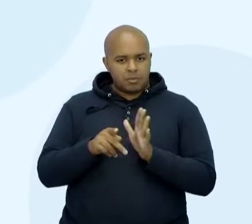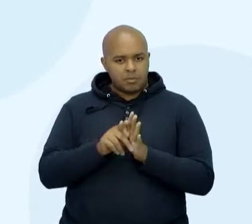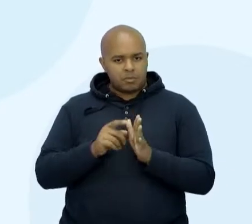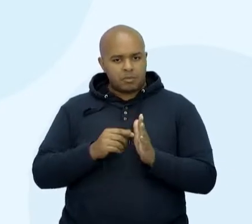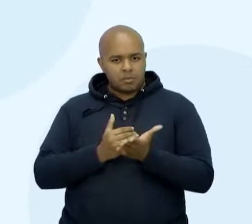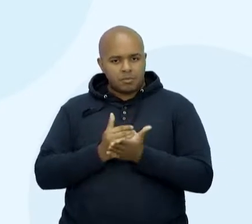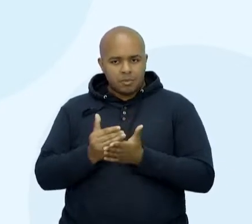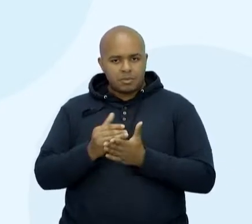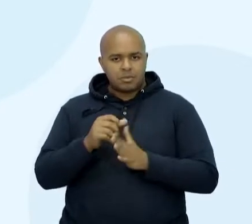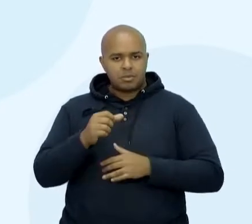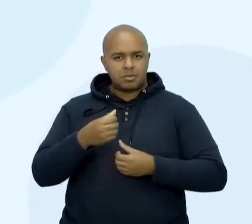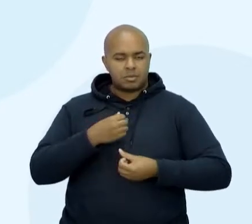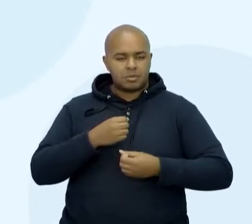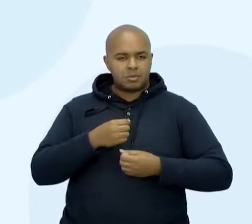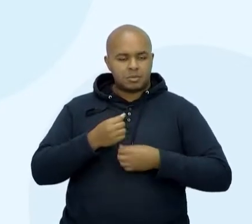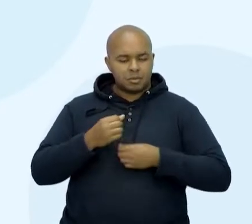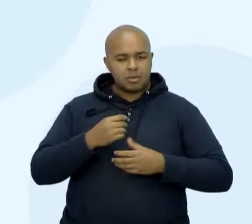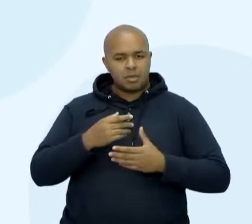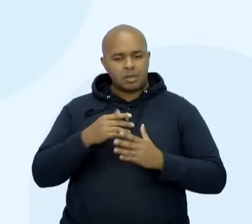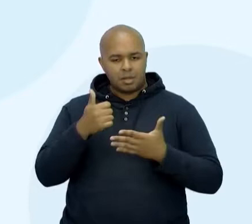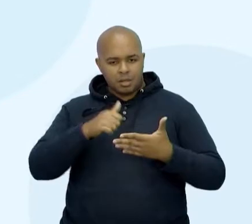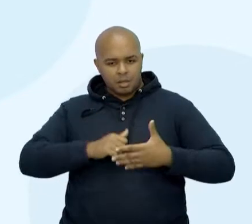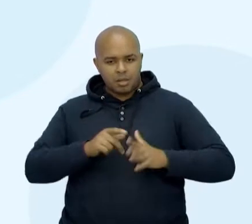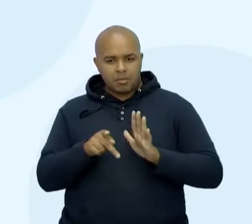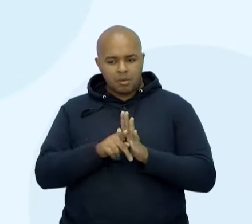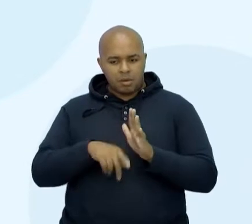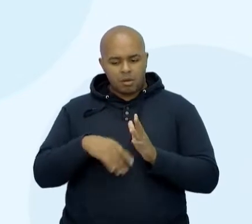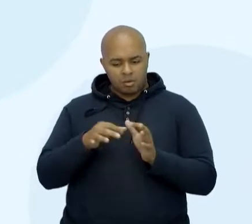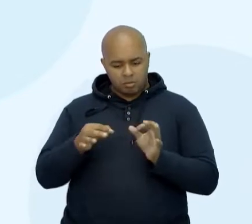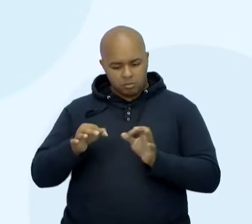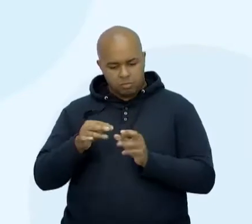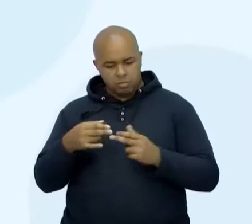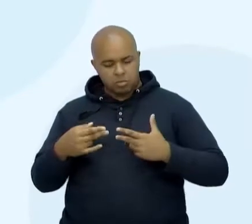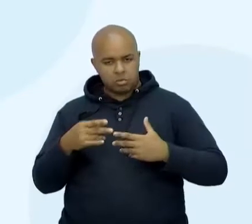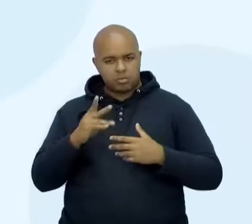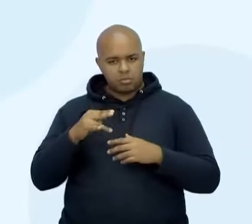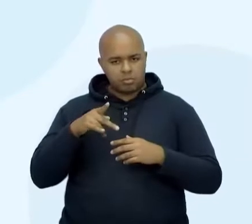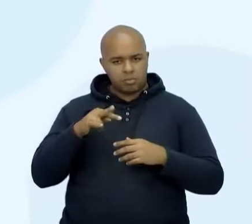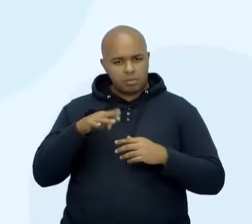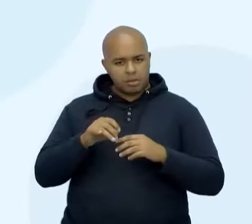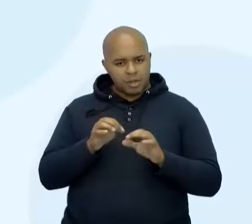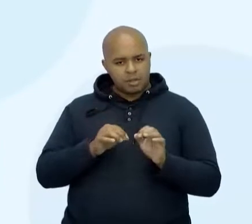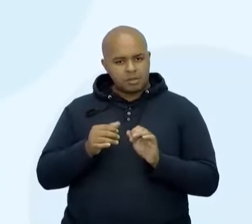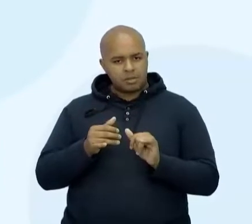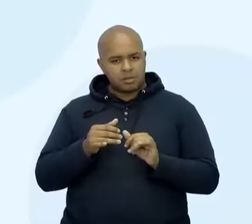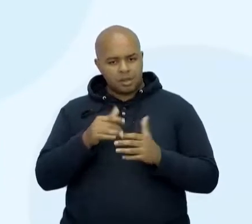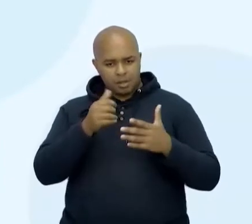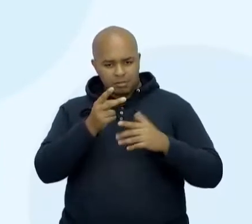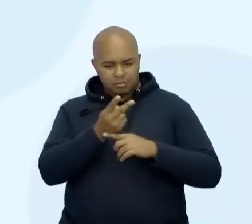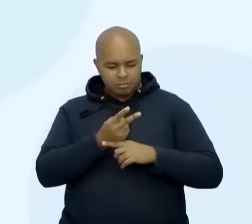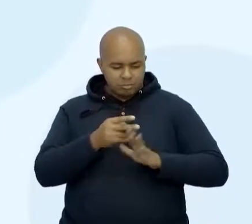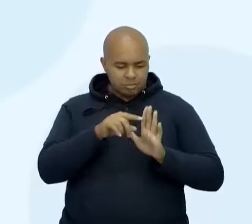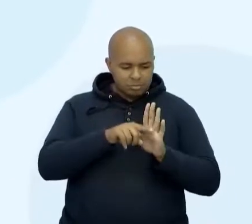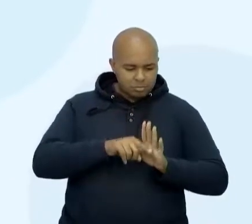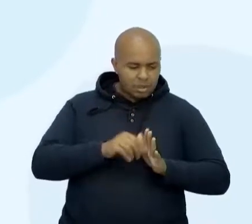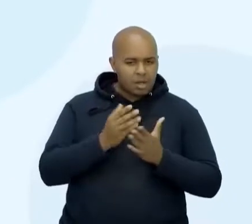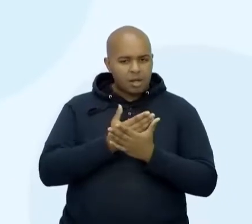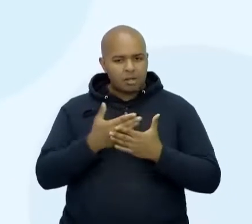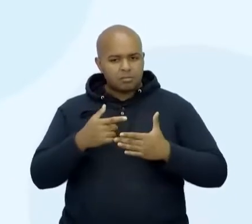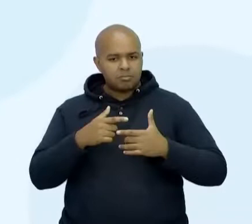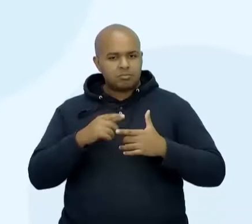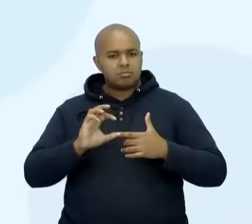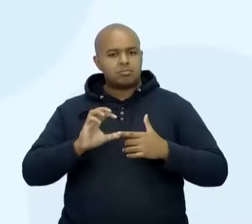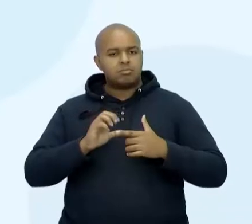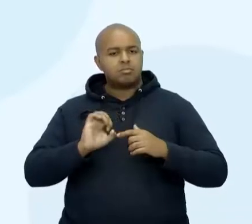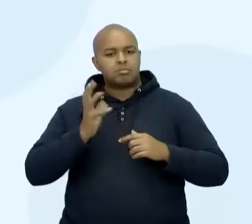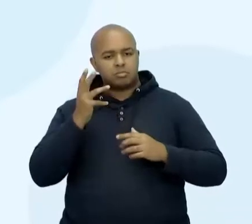do comecinho do semestre, que é analisar a propriedade dos materiais, investigar e analisar situações problemas, que é o